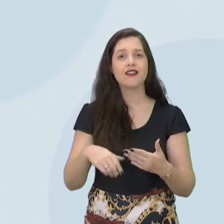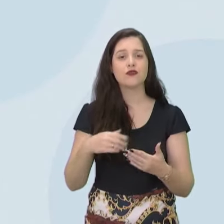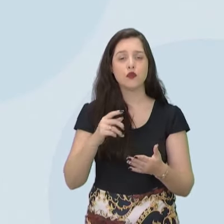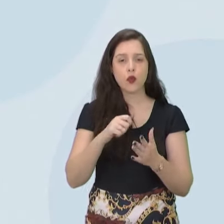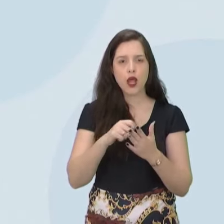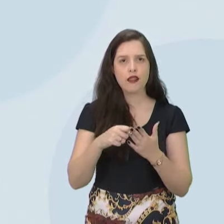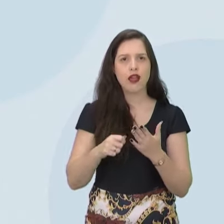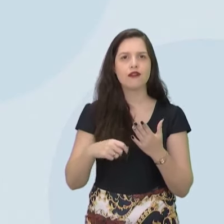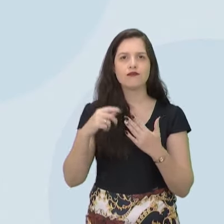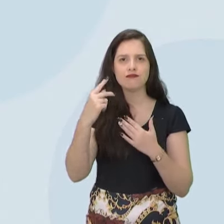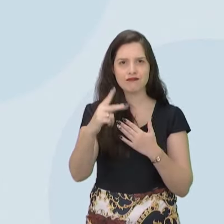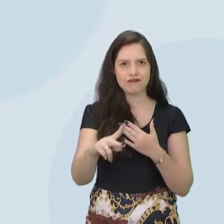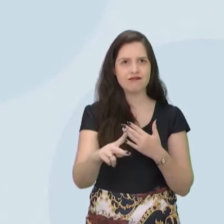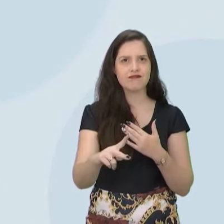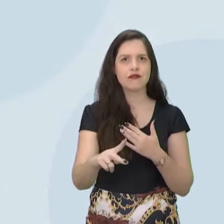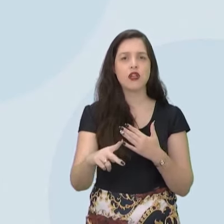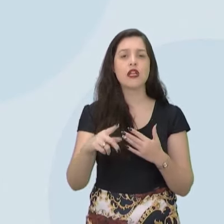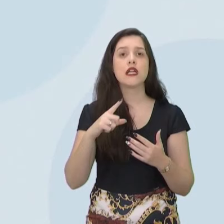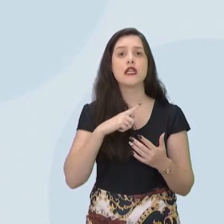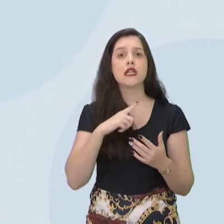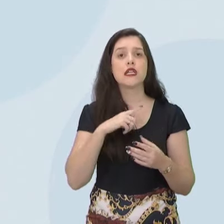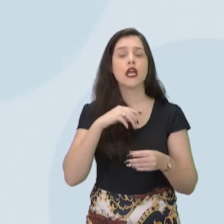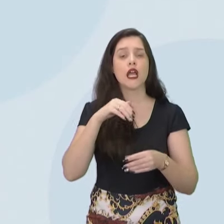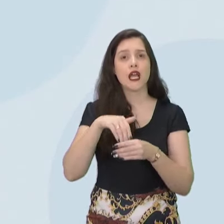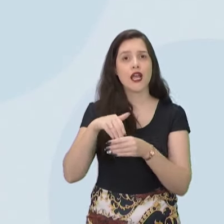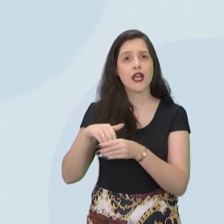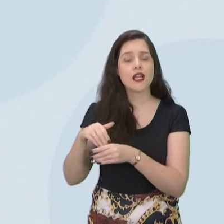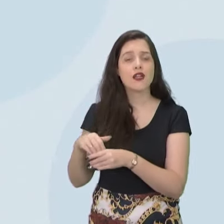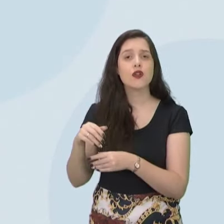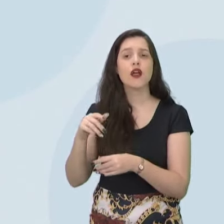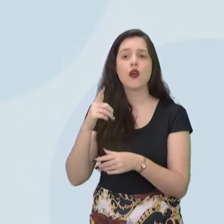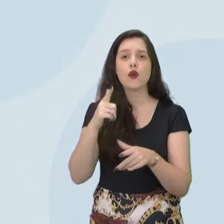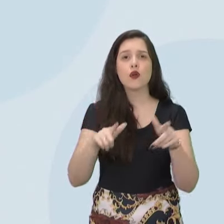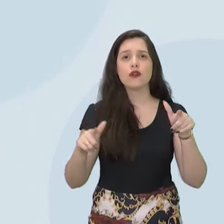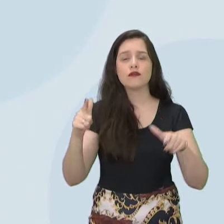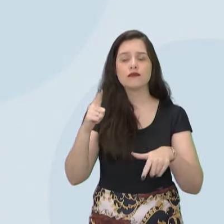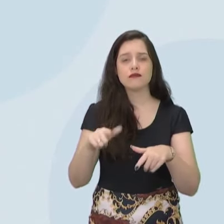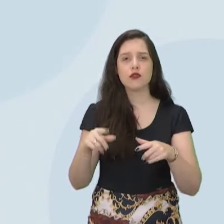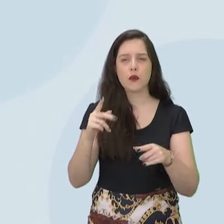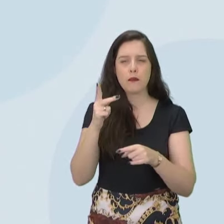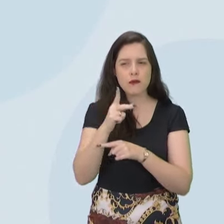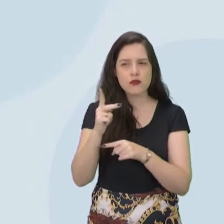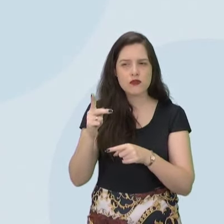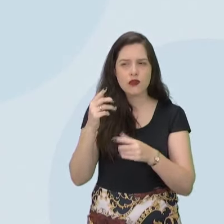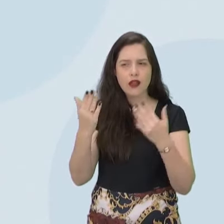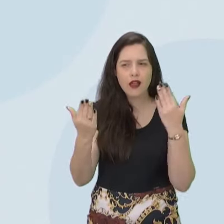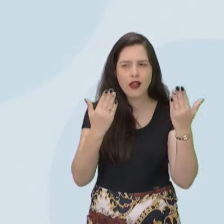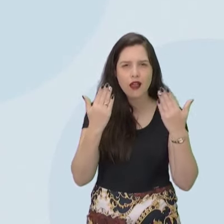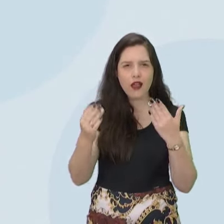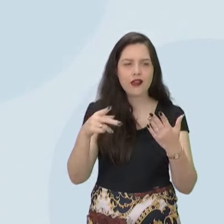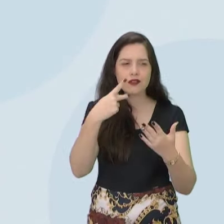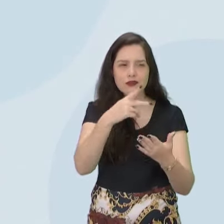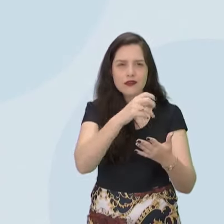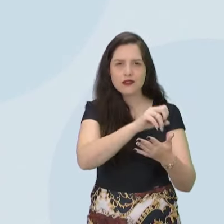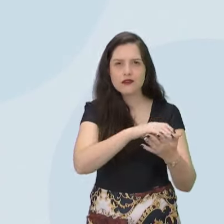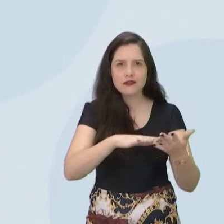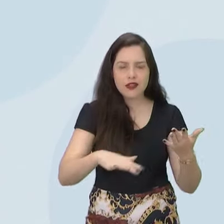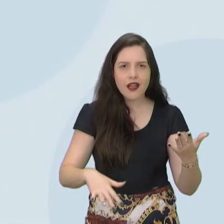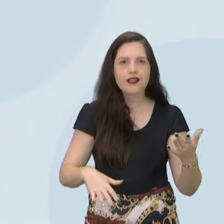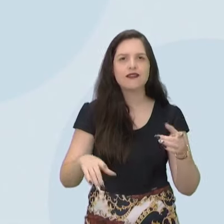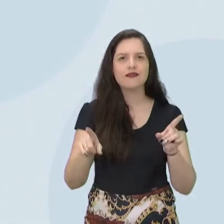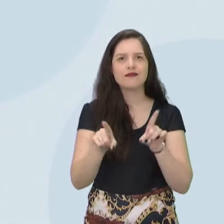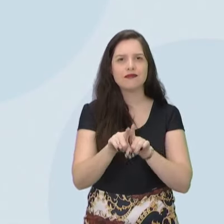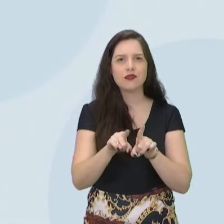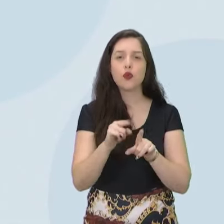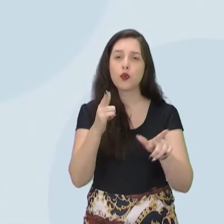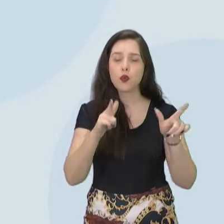aí que tem sempre esse box que sempre ajuda o professor a interligar a sua atividade com uma atividade aí do